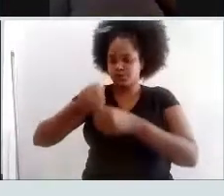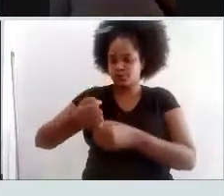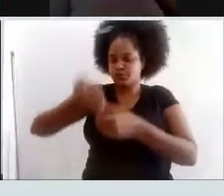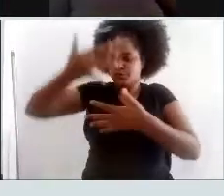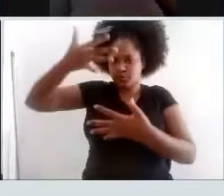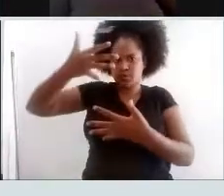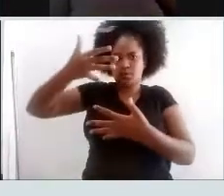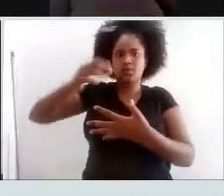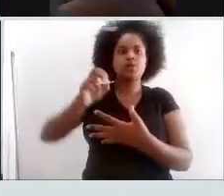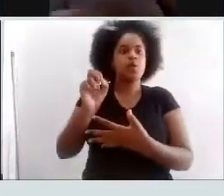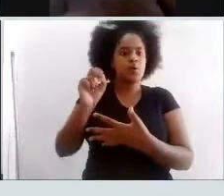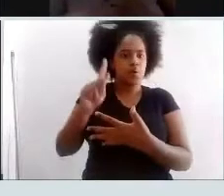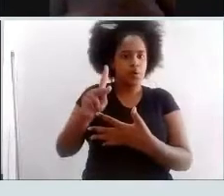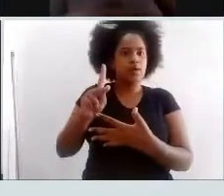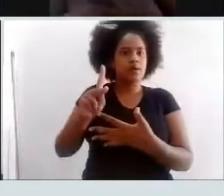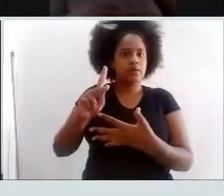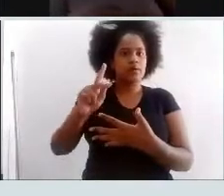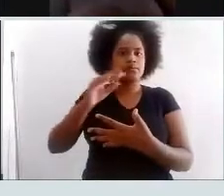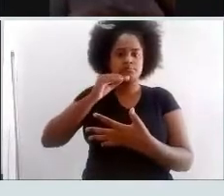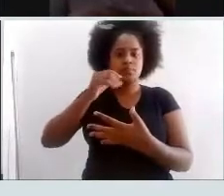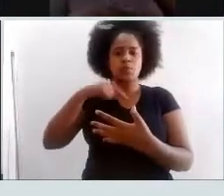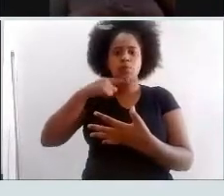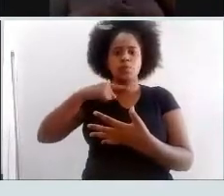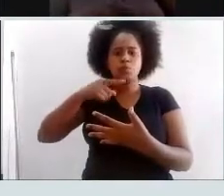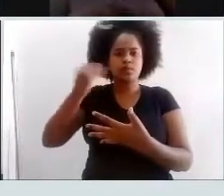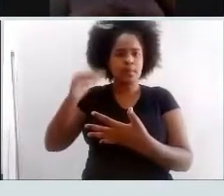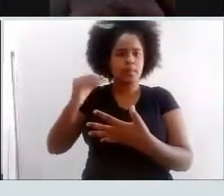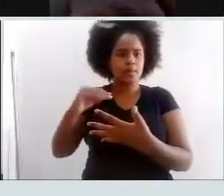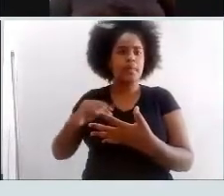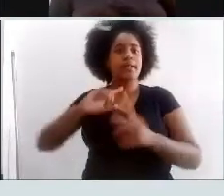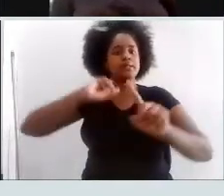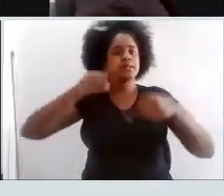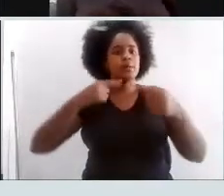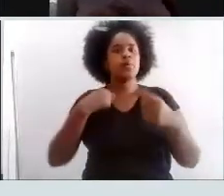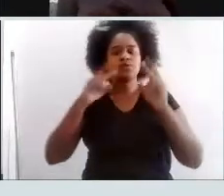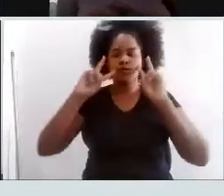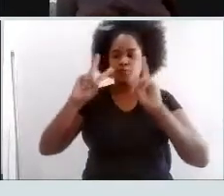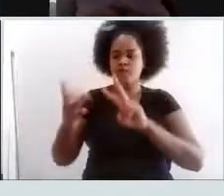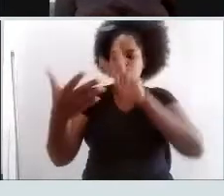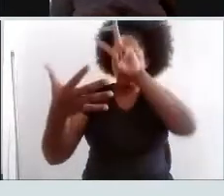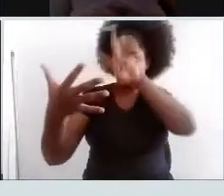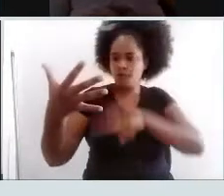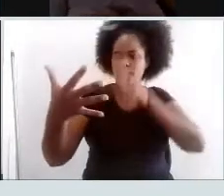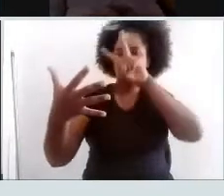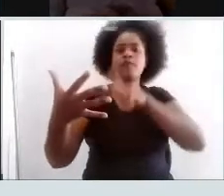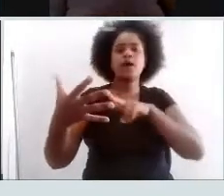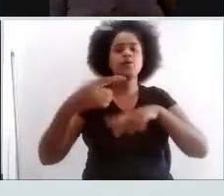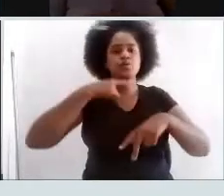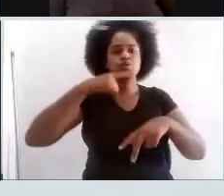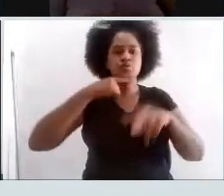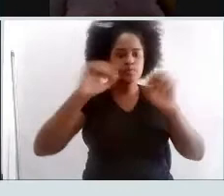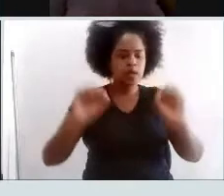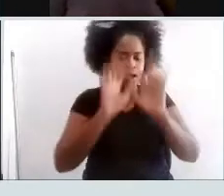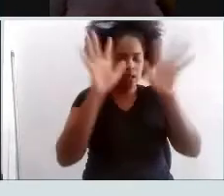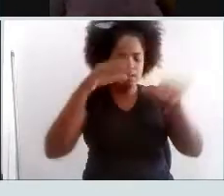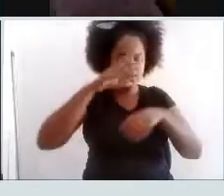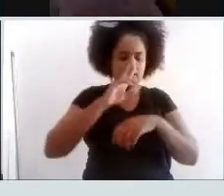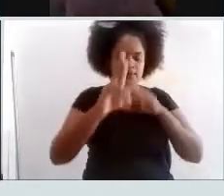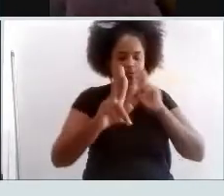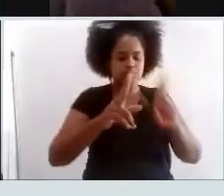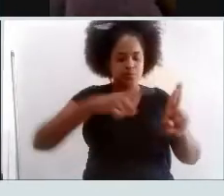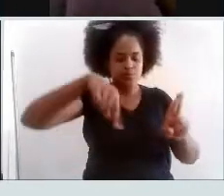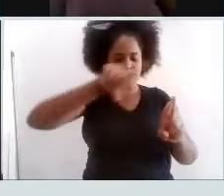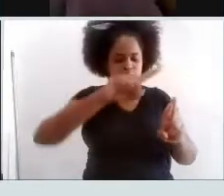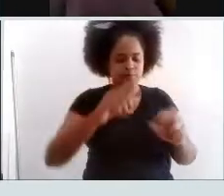dúvidas. Pode ser? Então, o que seria, né, o texto dissertativo argumentativo? A gente pode pegar esse texto